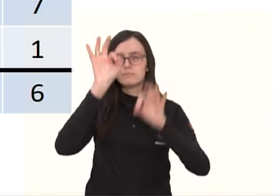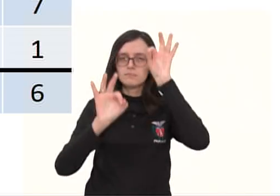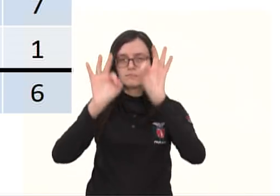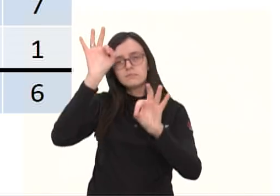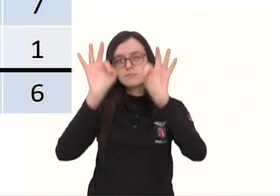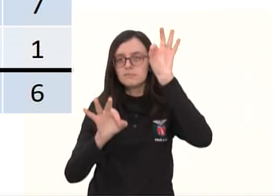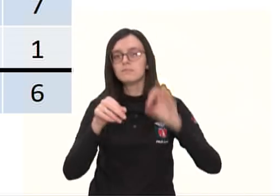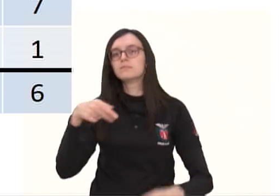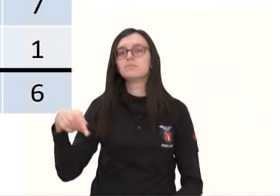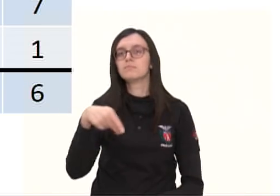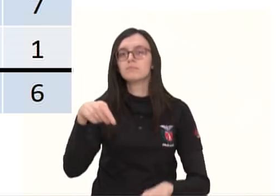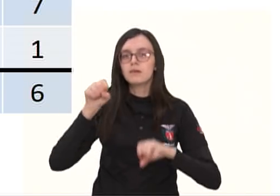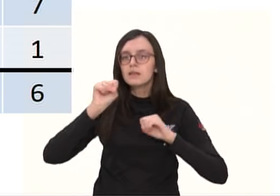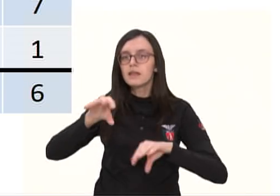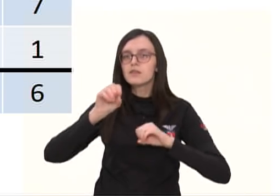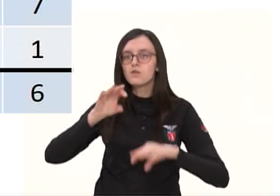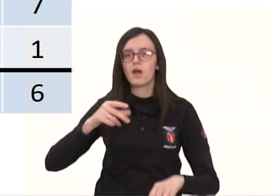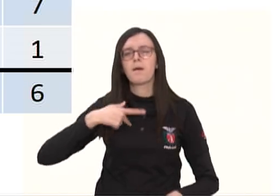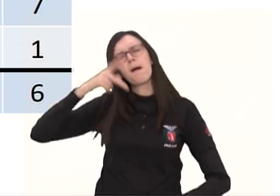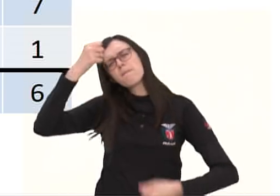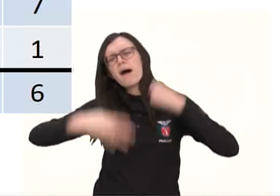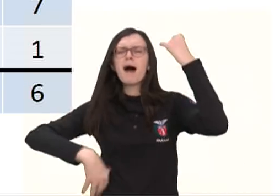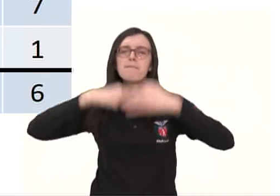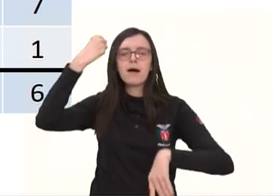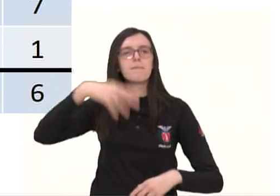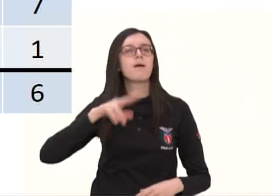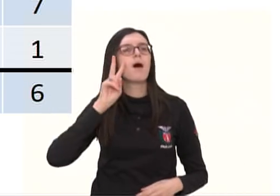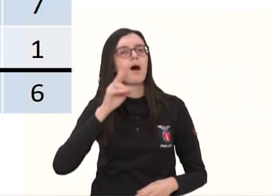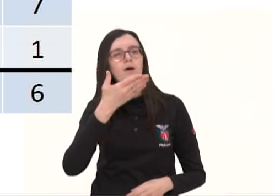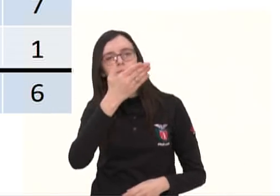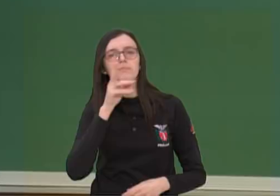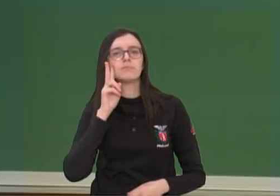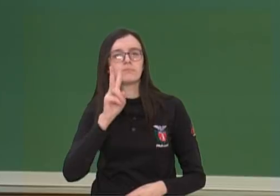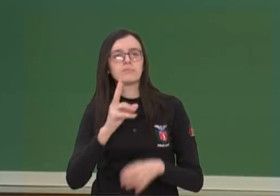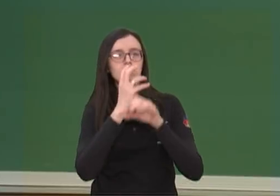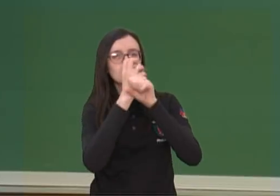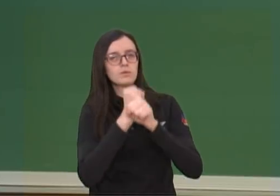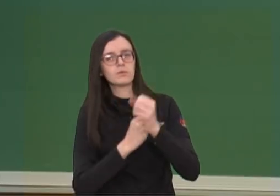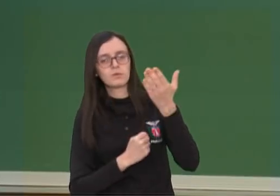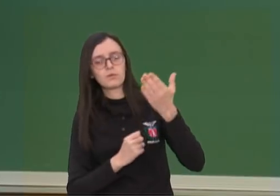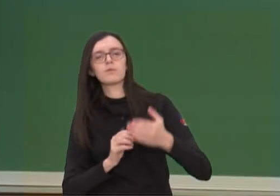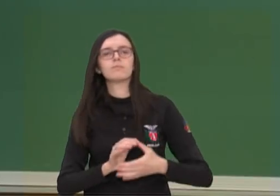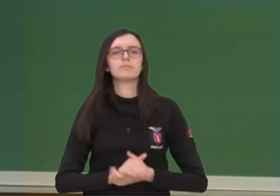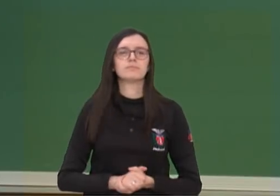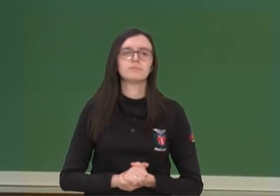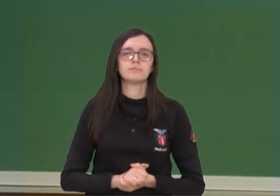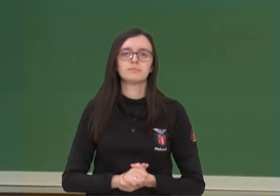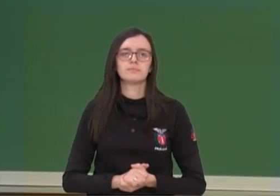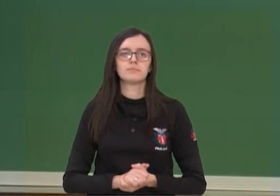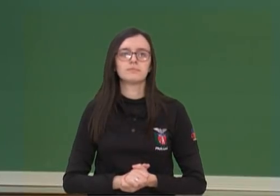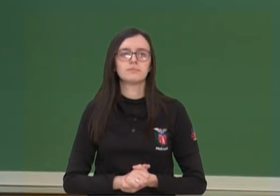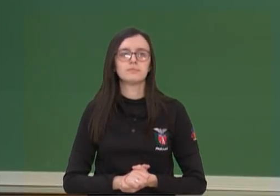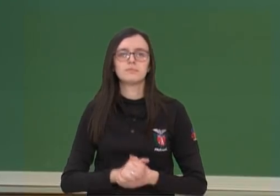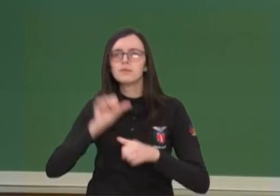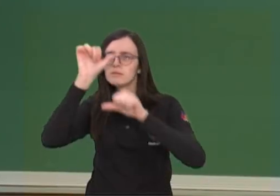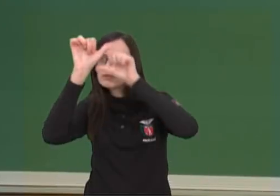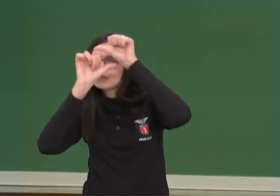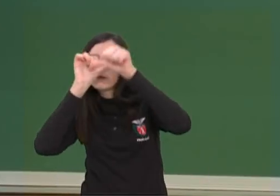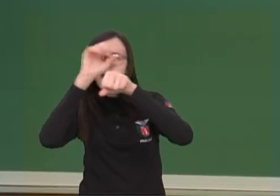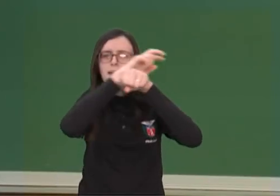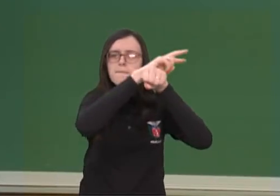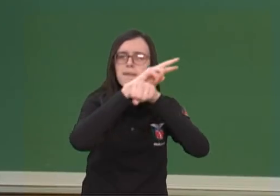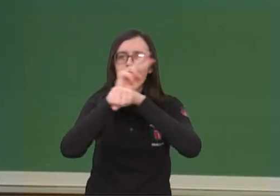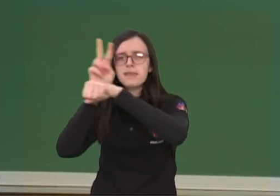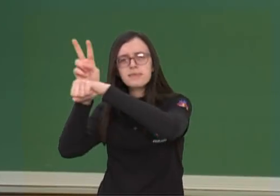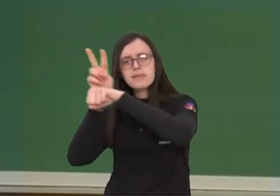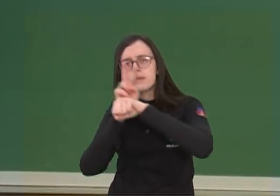professora fez da fala dela. Então, olha lá, 7 menos 1, olha lá, a transformação de uma centena